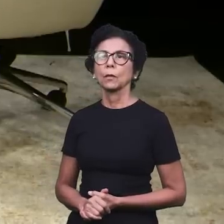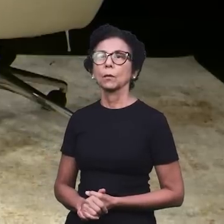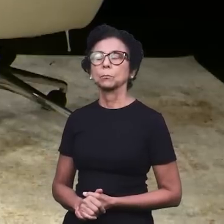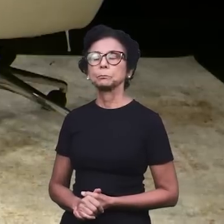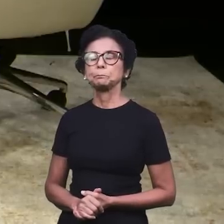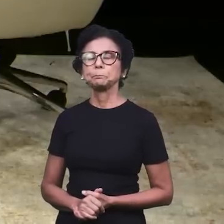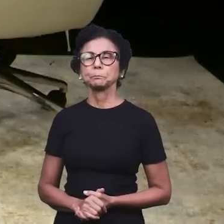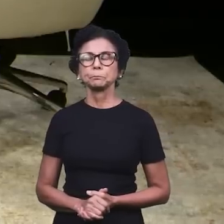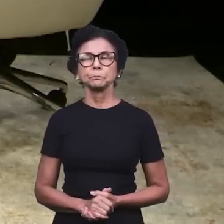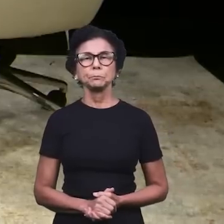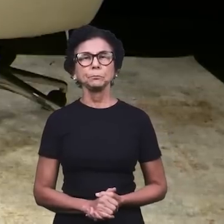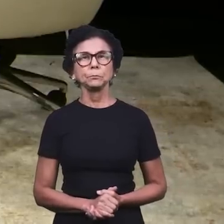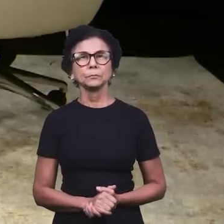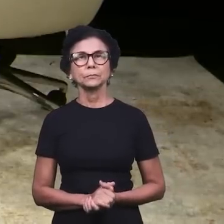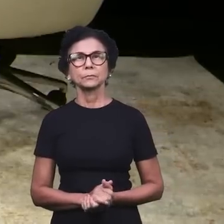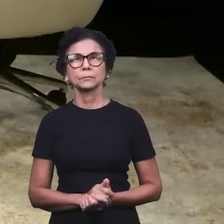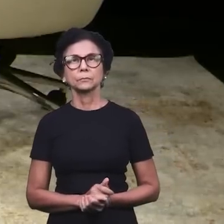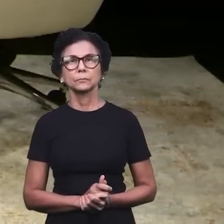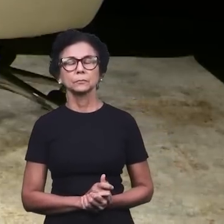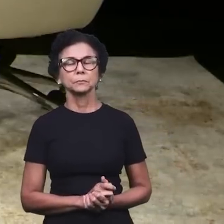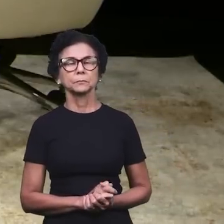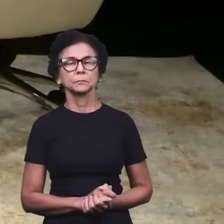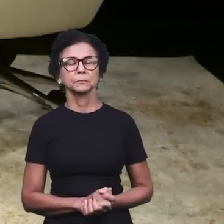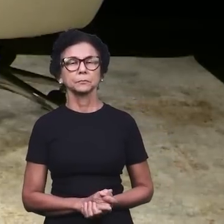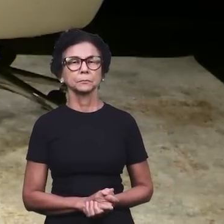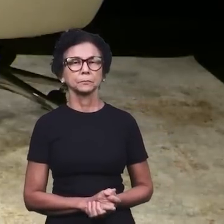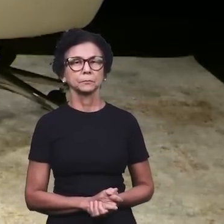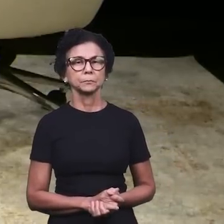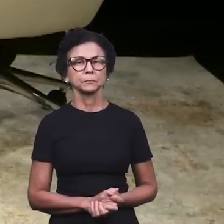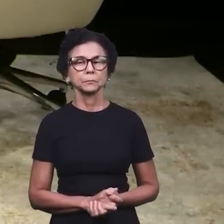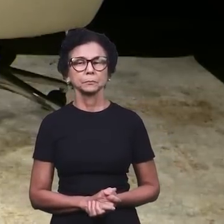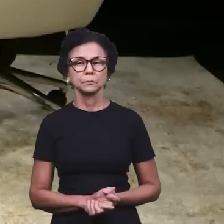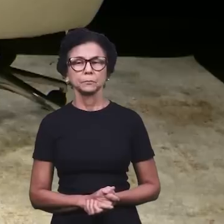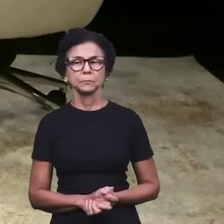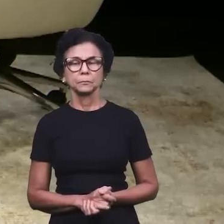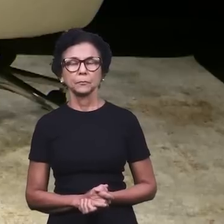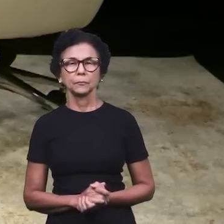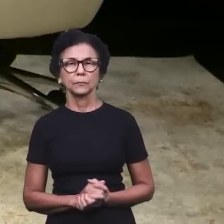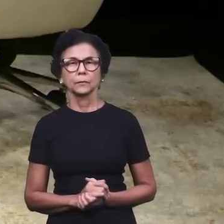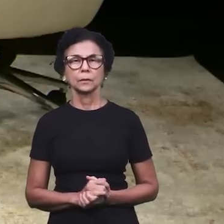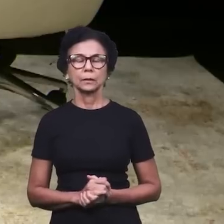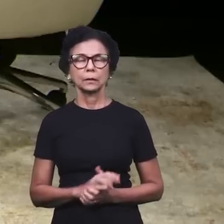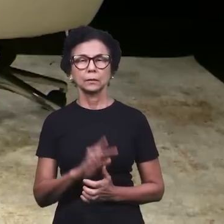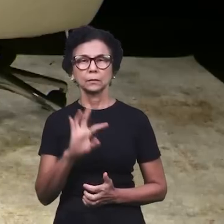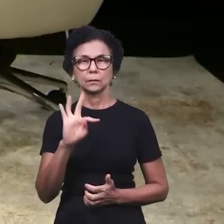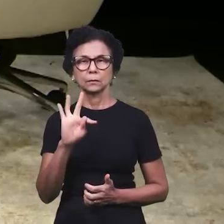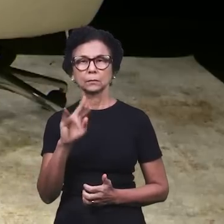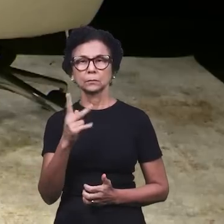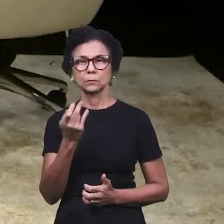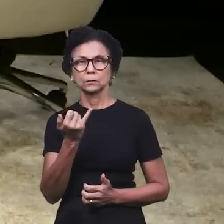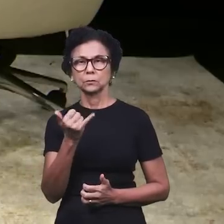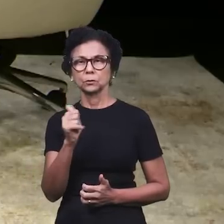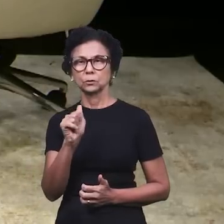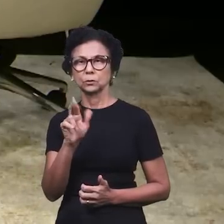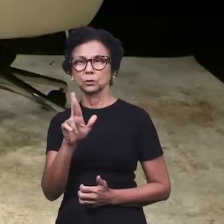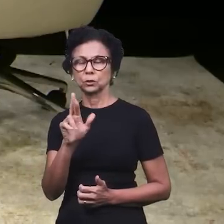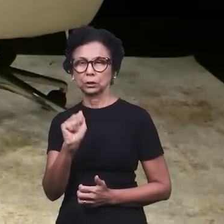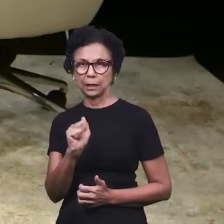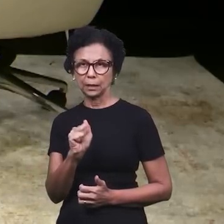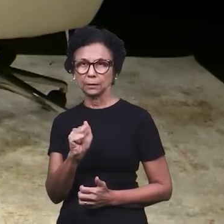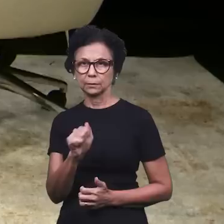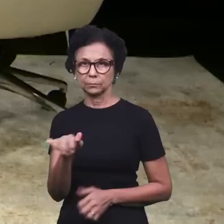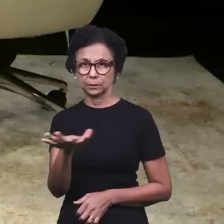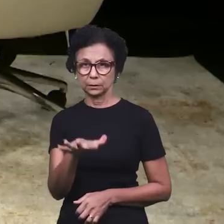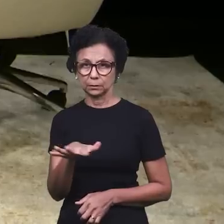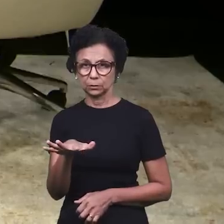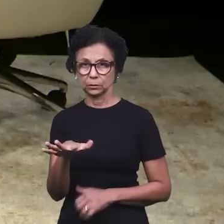Apesar desse início ali em Chatham, né, Kinderhook, Chatham, mas naquela região ali,